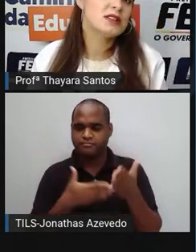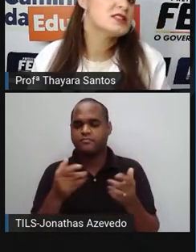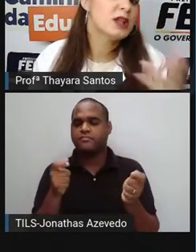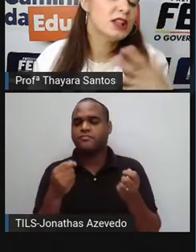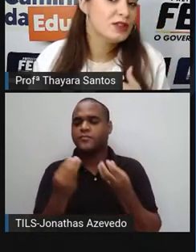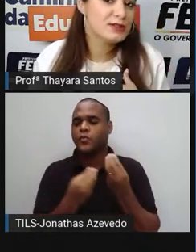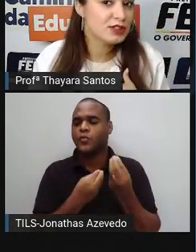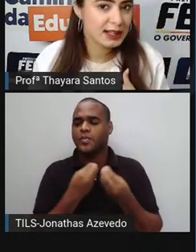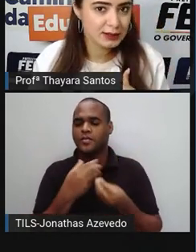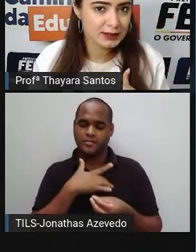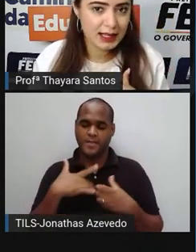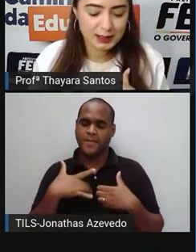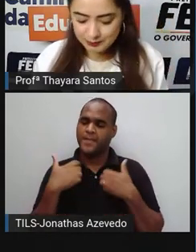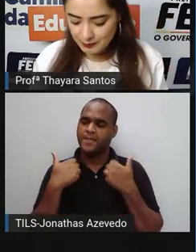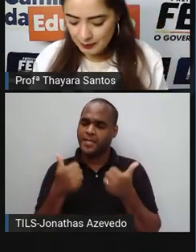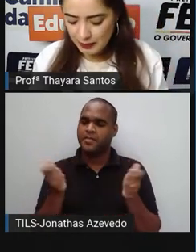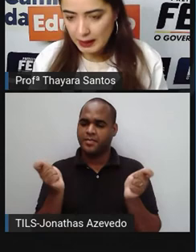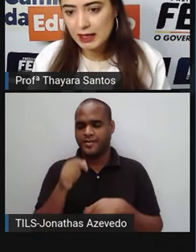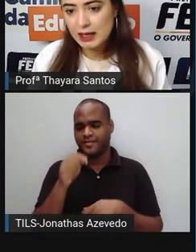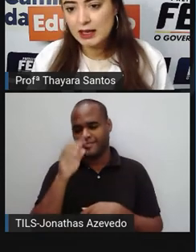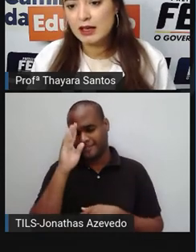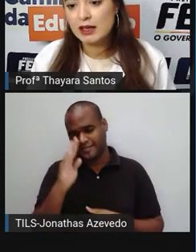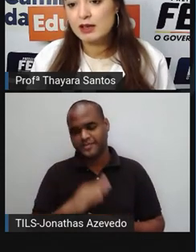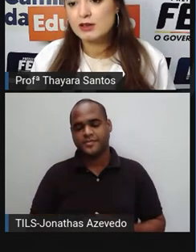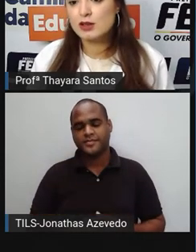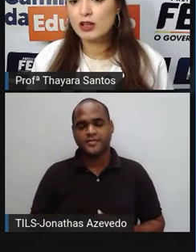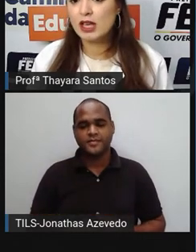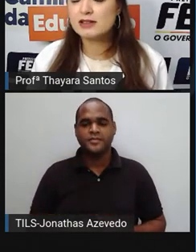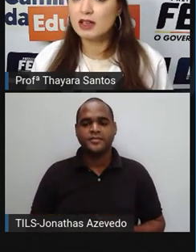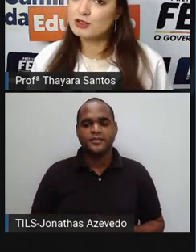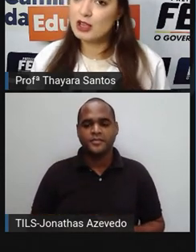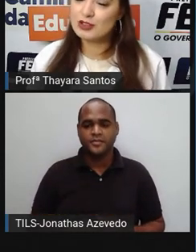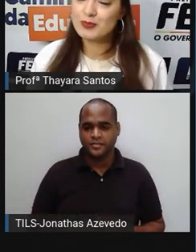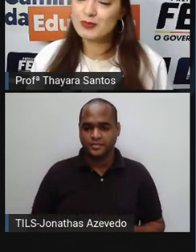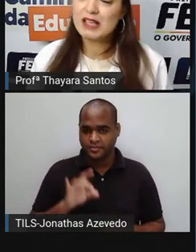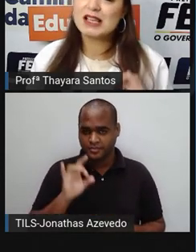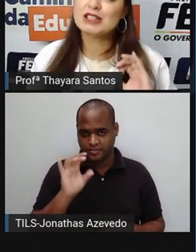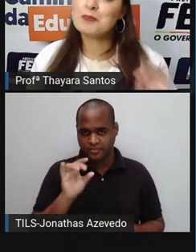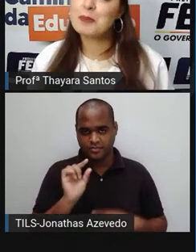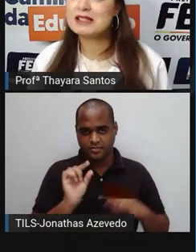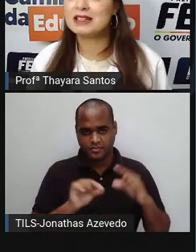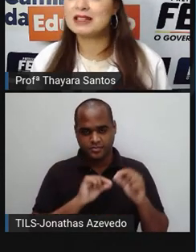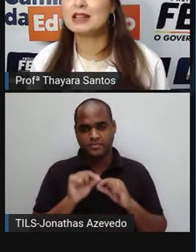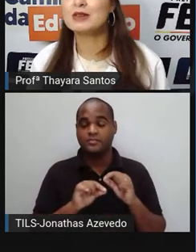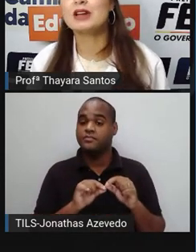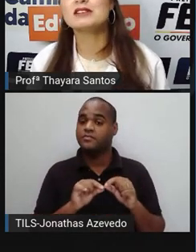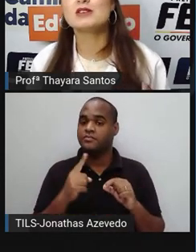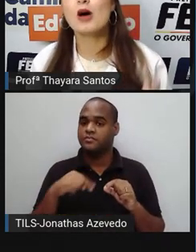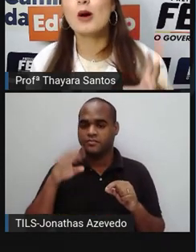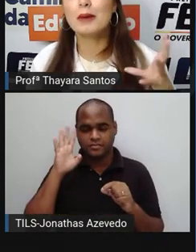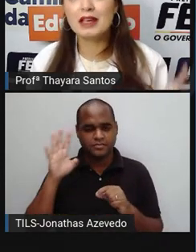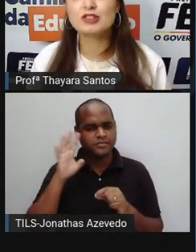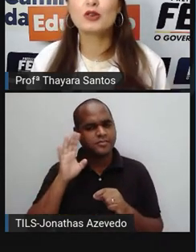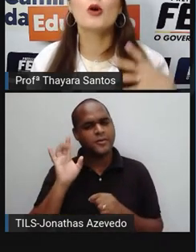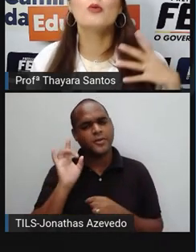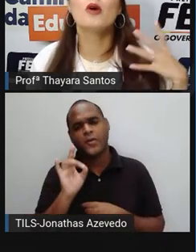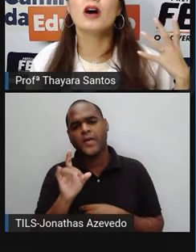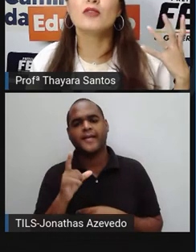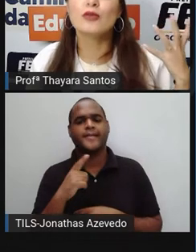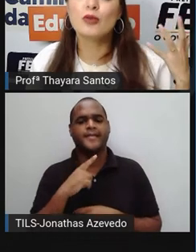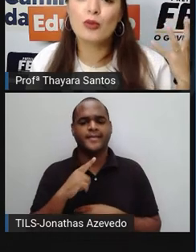acaba tendo esses benefícios direto dela é só que assim gente que a gente pensa na natureza somente